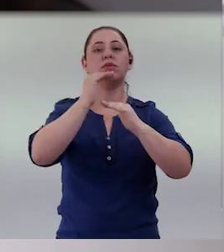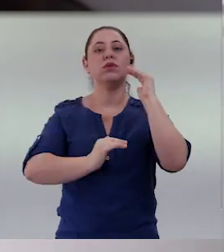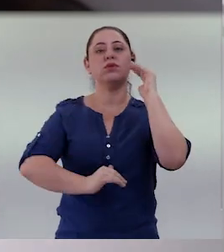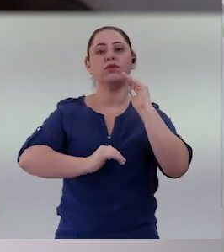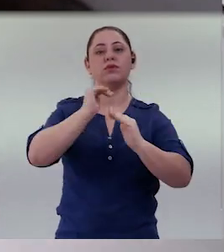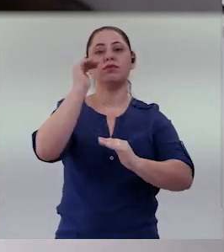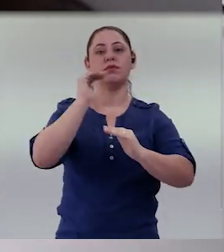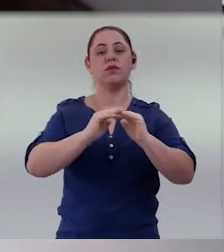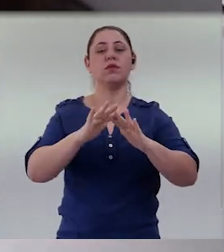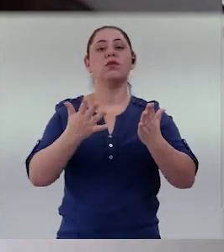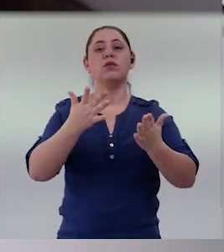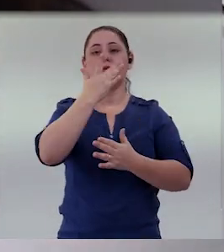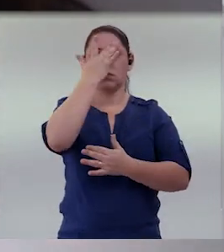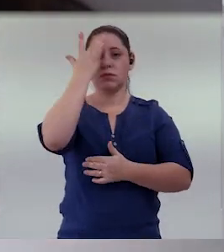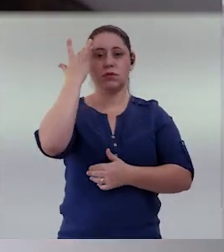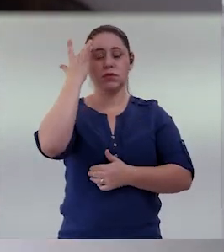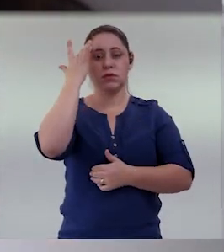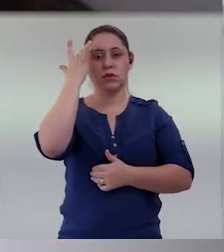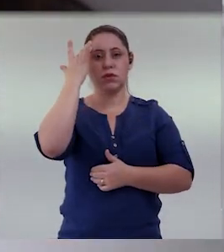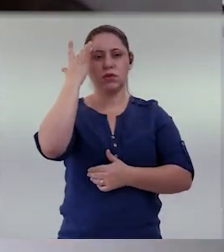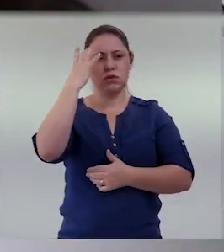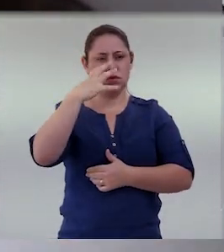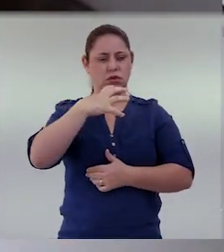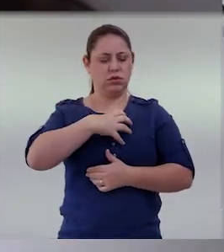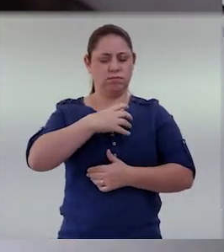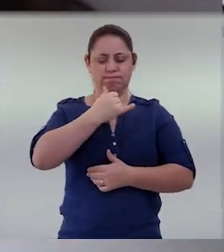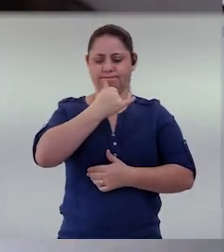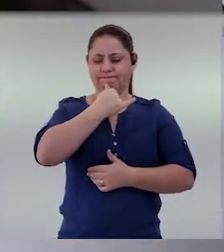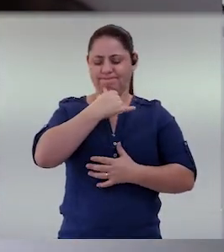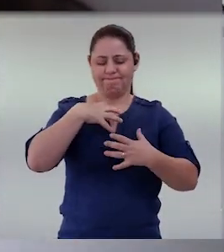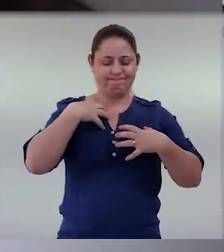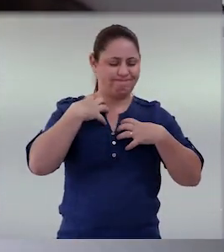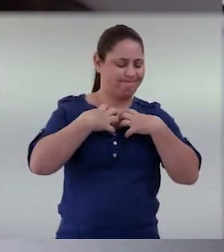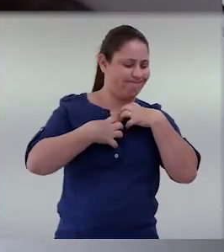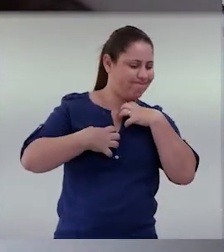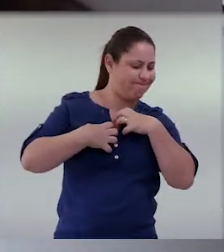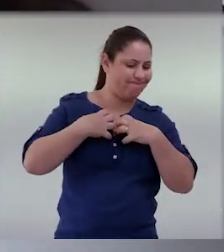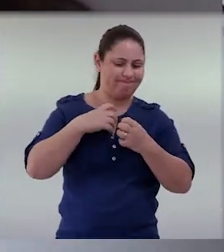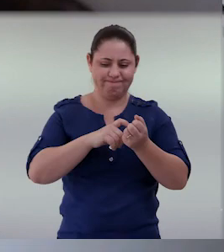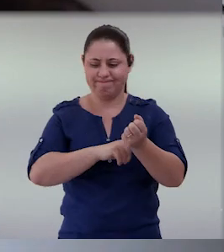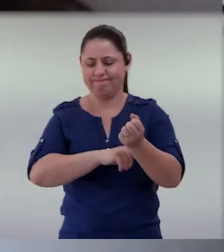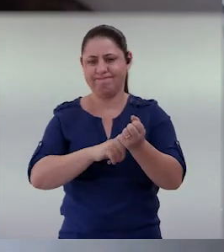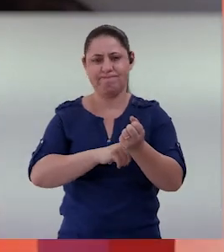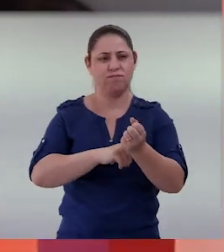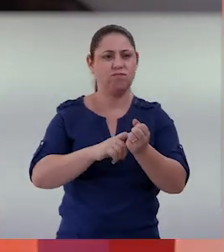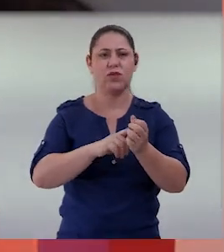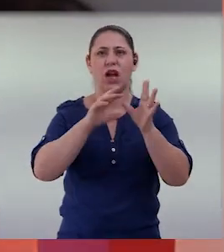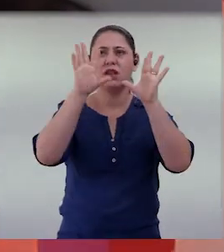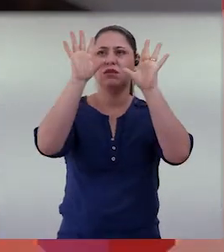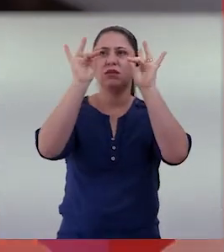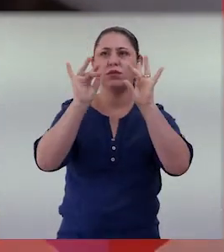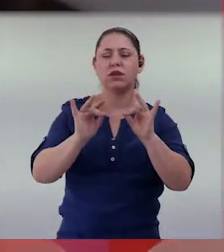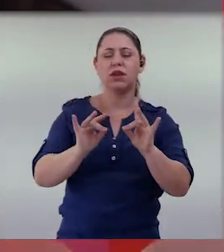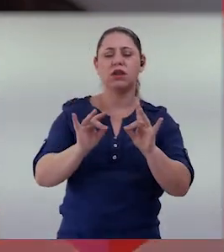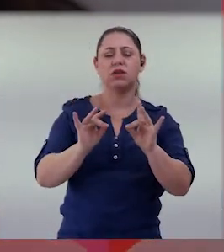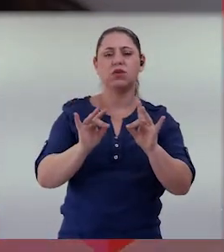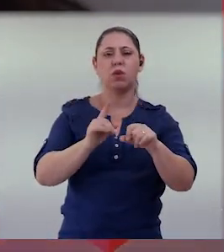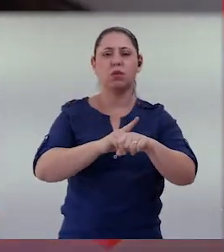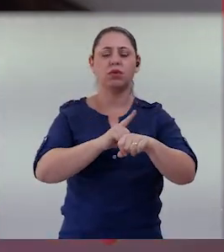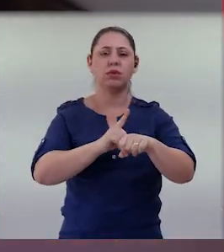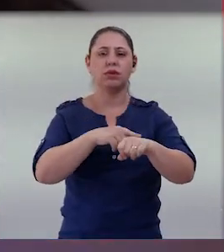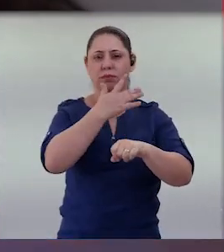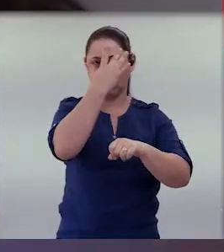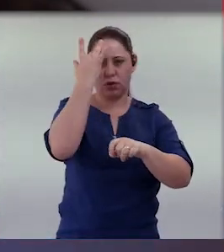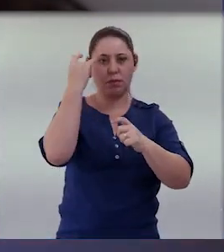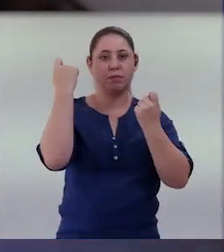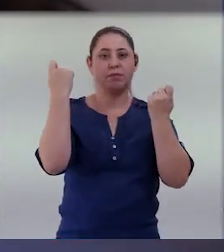procurar ajuda profissional, quando essa pessoa que ela estiver se sentindo triste, melancólica, em que ponto, em que aspecto